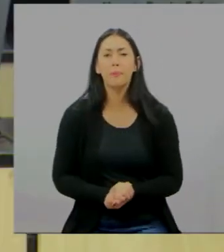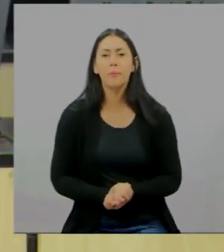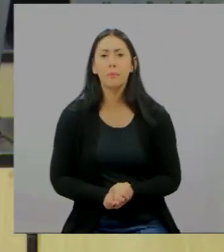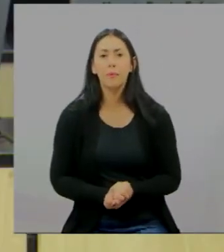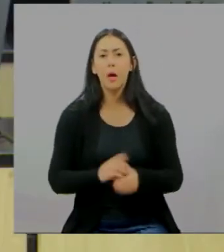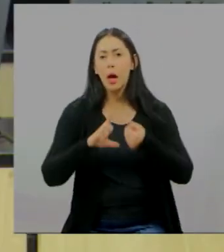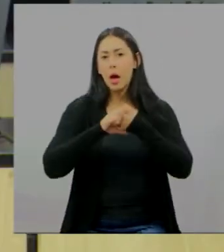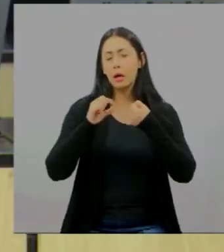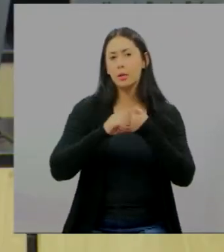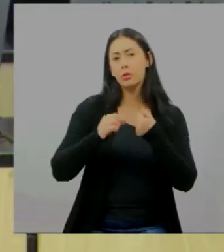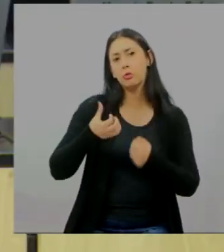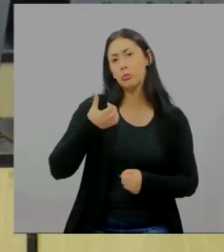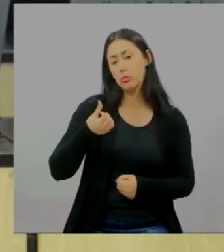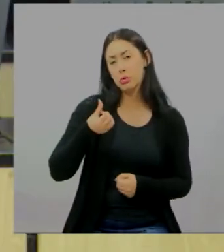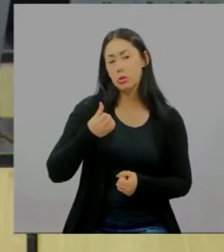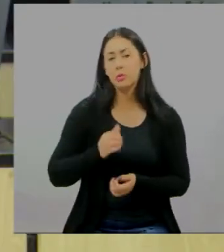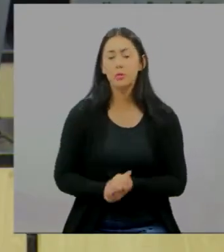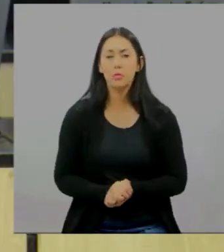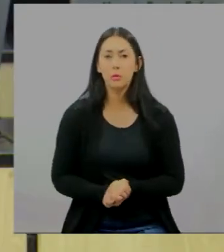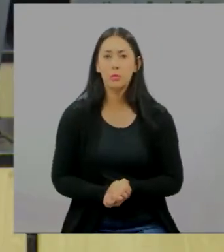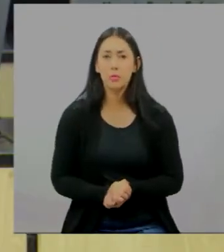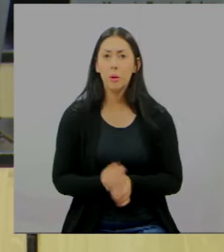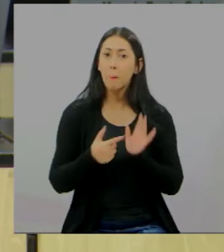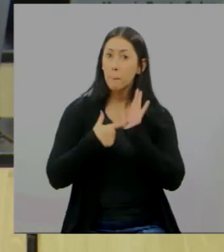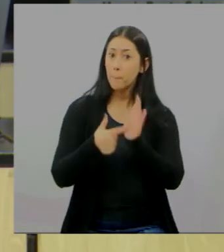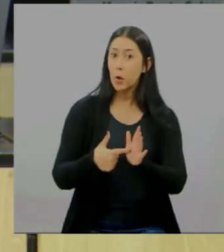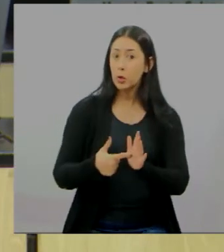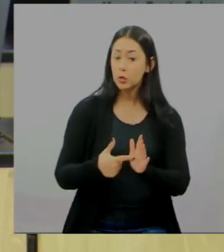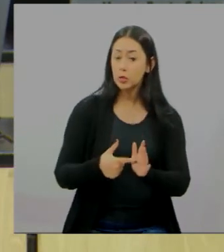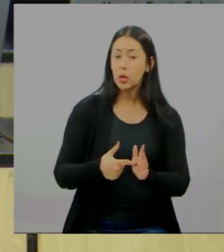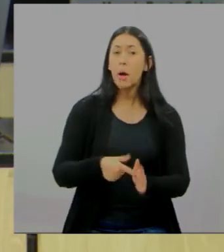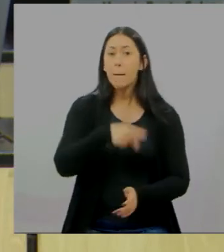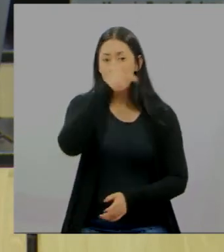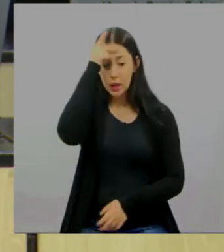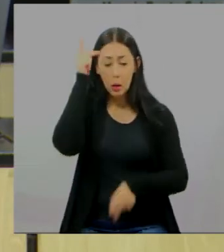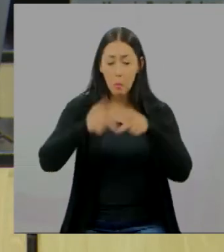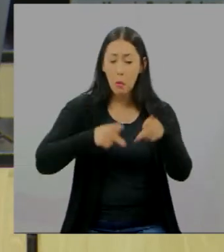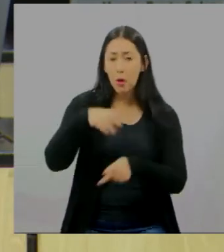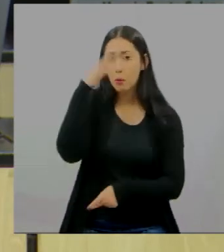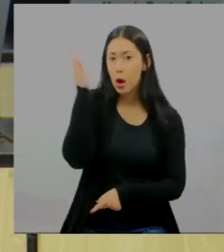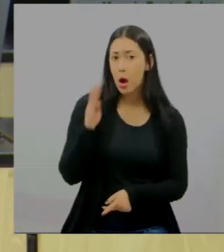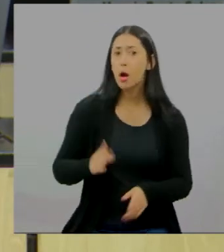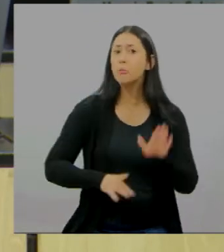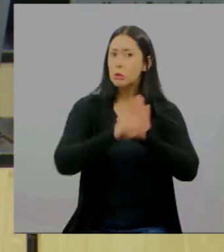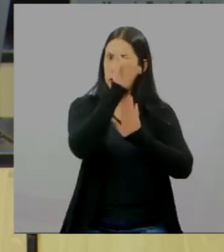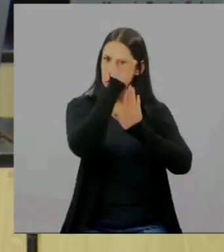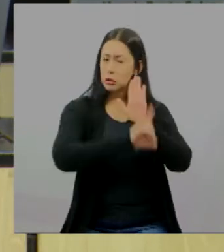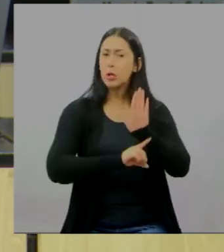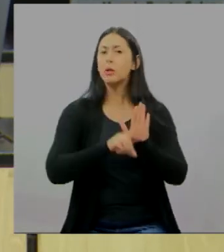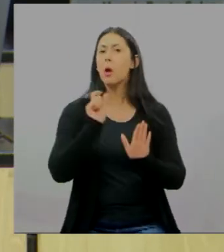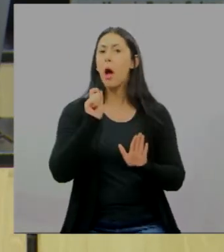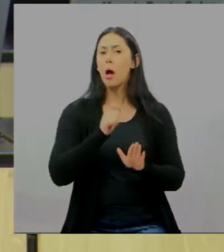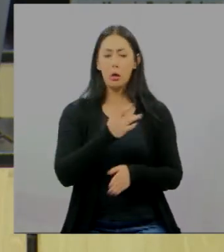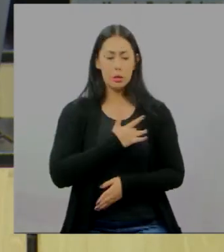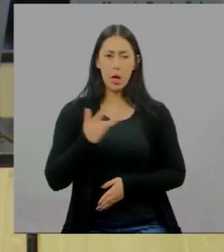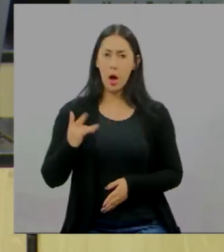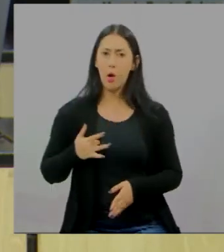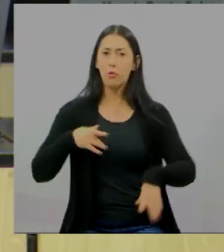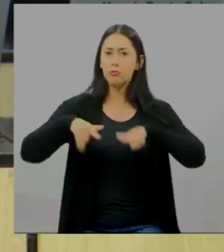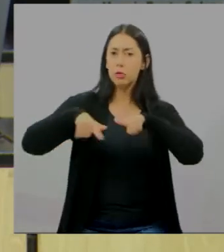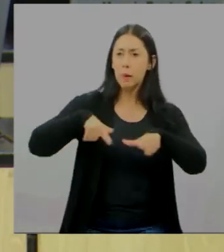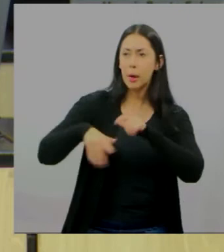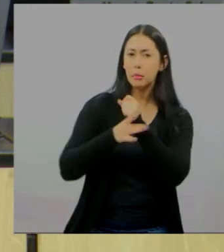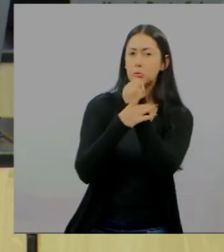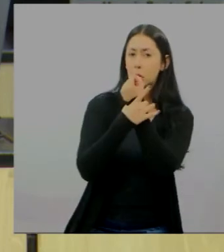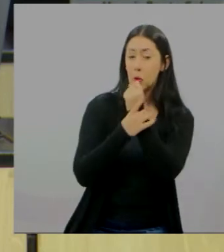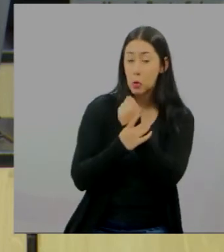6º, preceitua que são direitos sociais do cidadão brasileiro, sem prejuízo de outros, a saúde, o trabalho e a segurança,